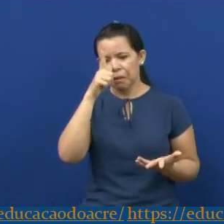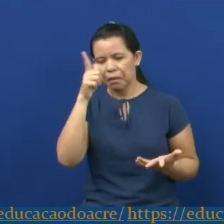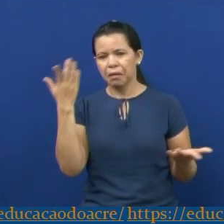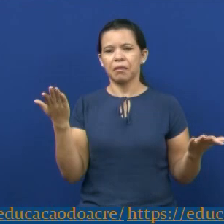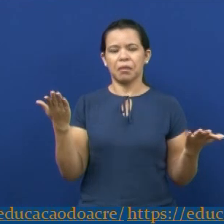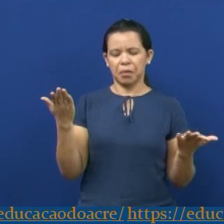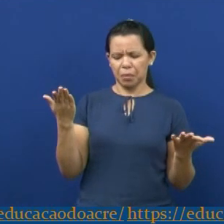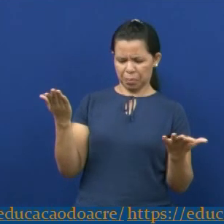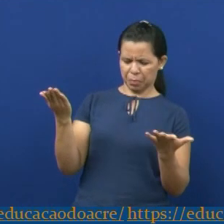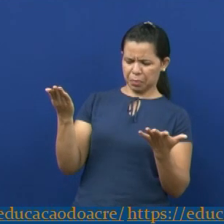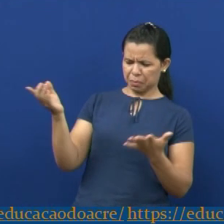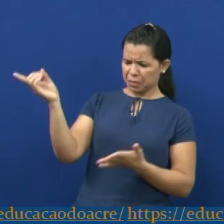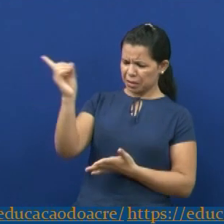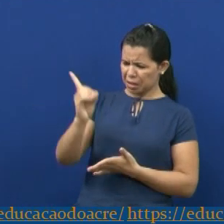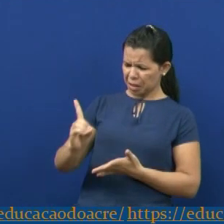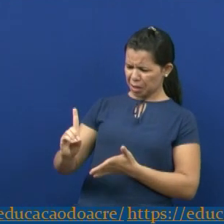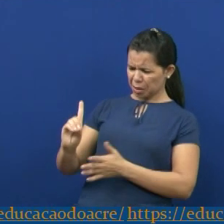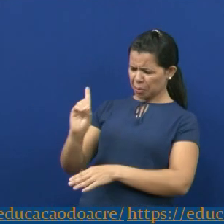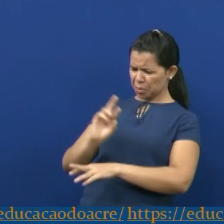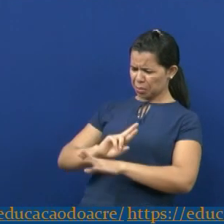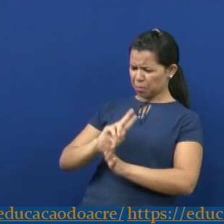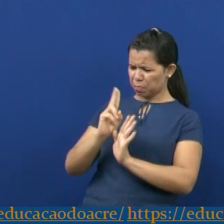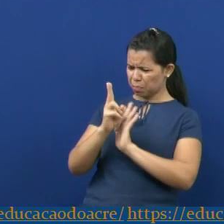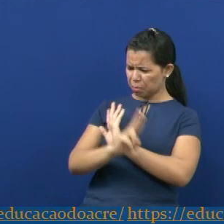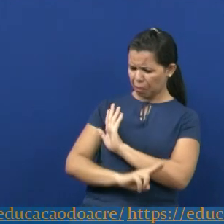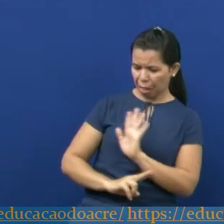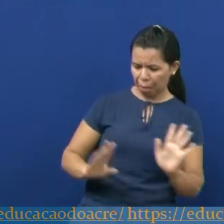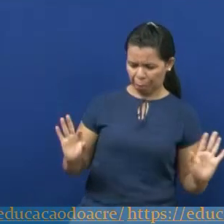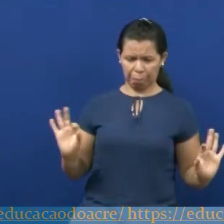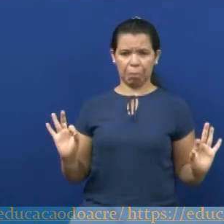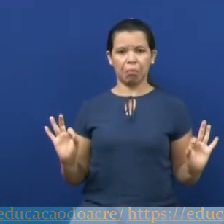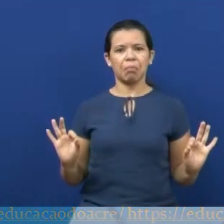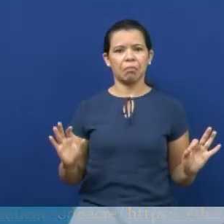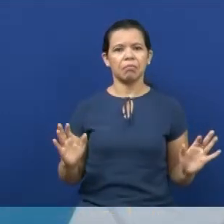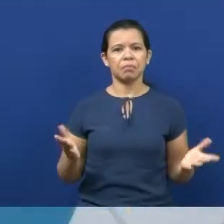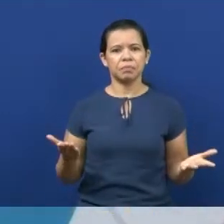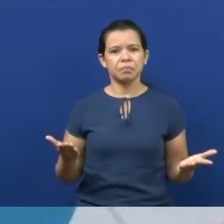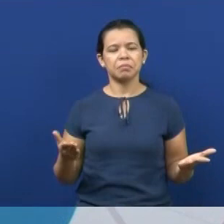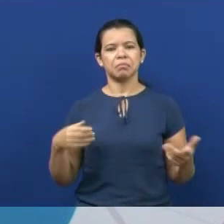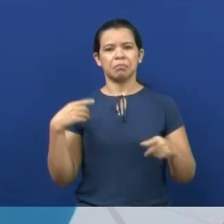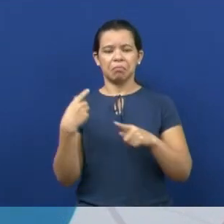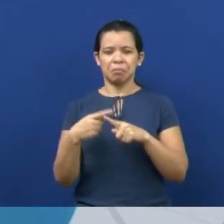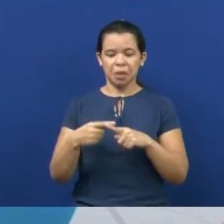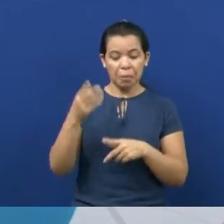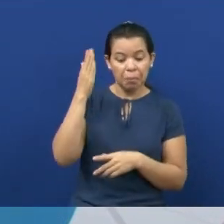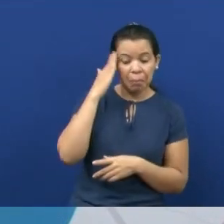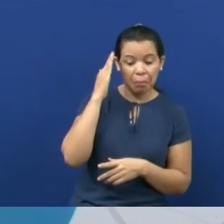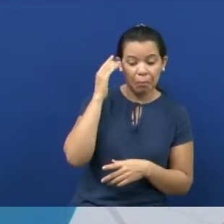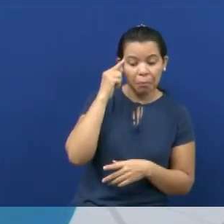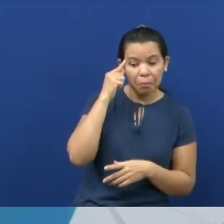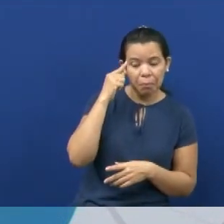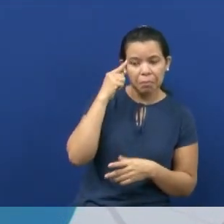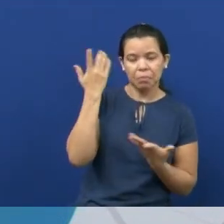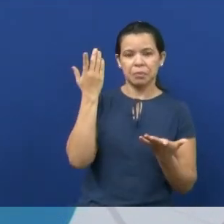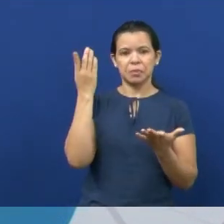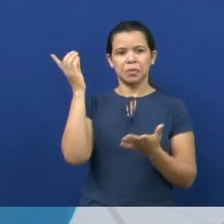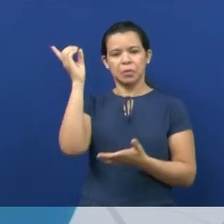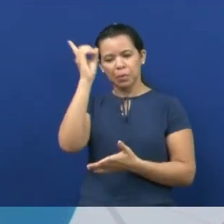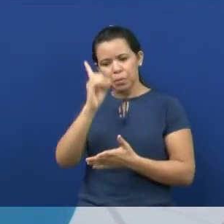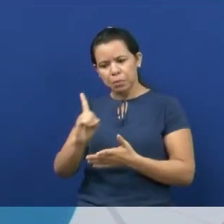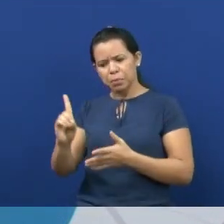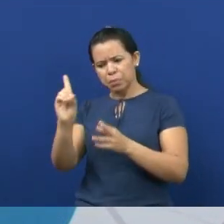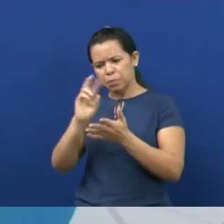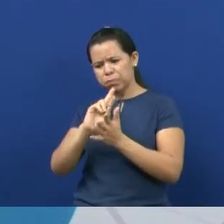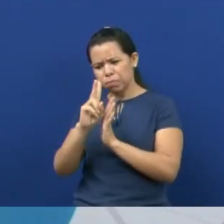grega, né? Olhar para essa história que traz, que os deuses só fazem guerra, que os deuses não estão preocupados com